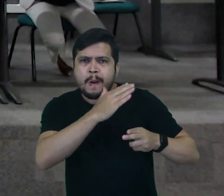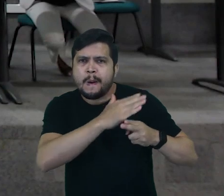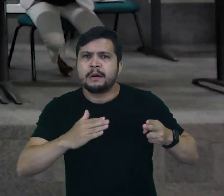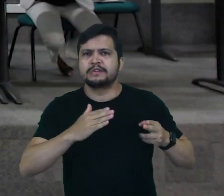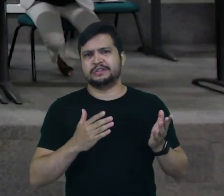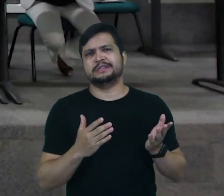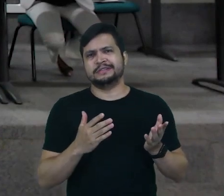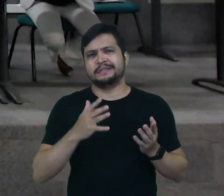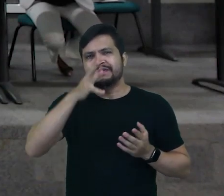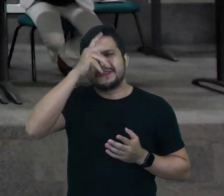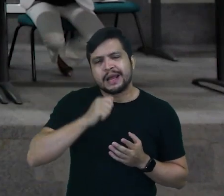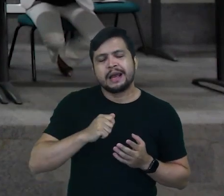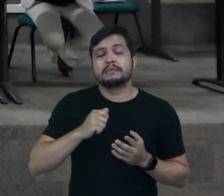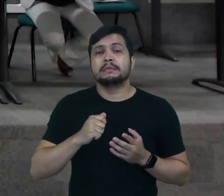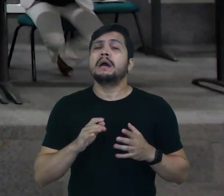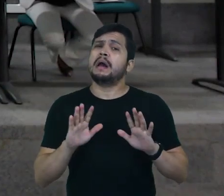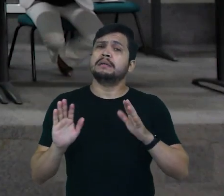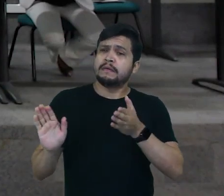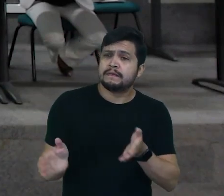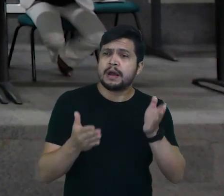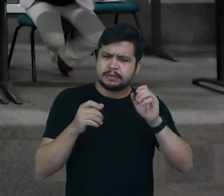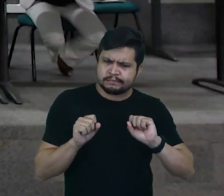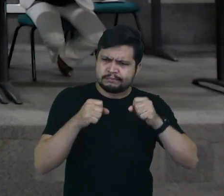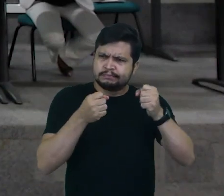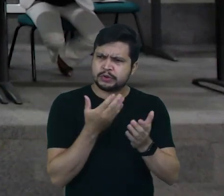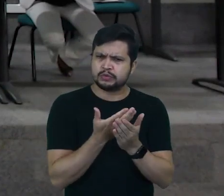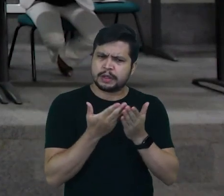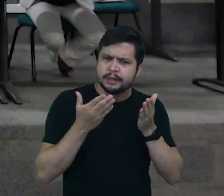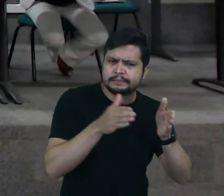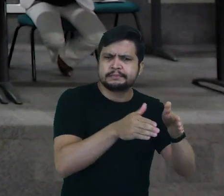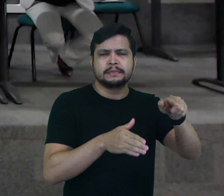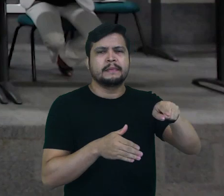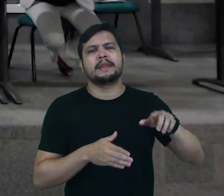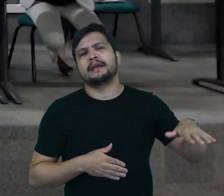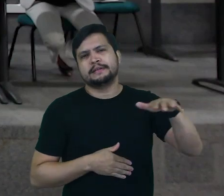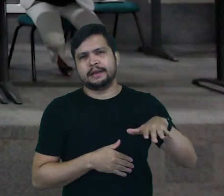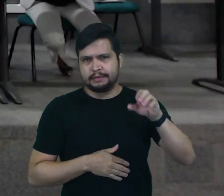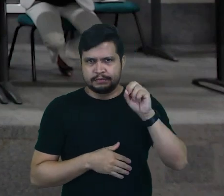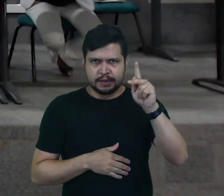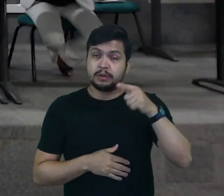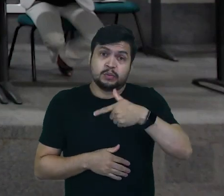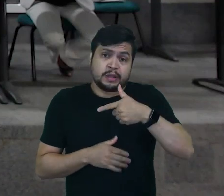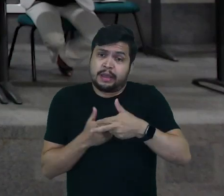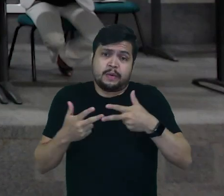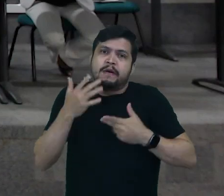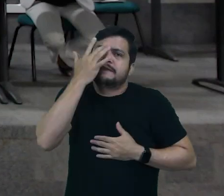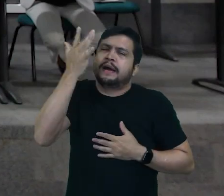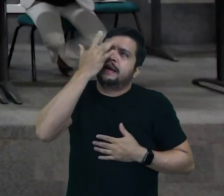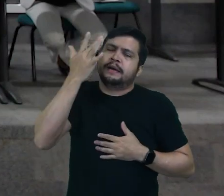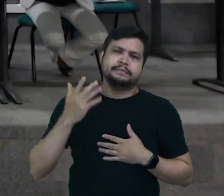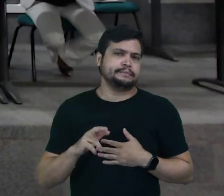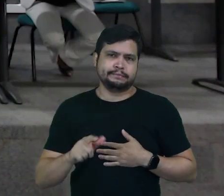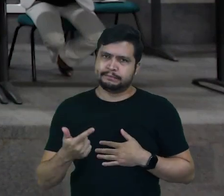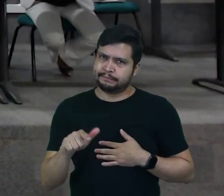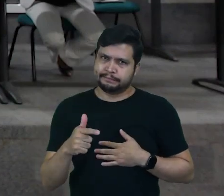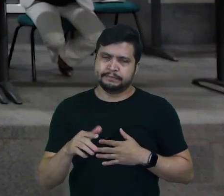com frango de corte, então vai ter que estudar, se aprimorar. Não existe coisa fácil mesmo, não. Acho que de uma